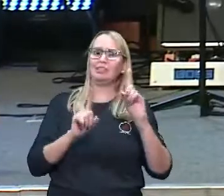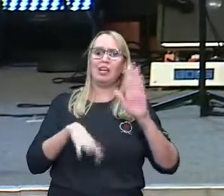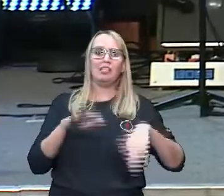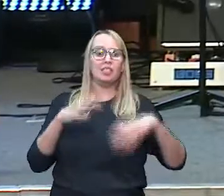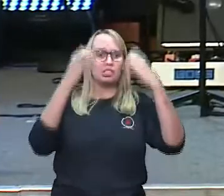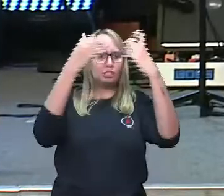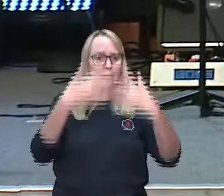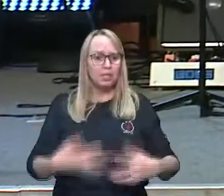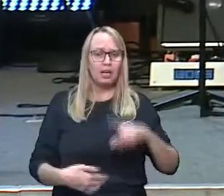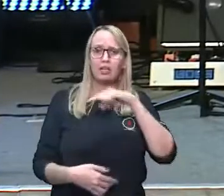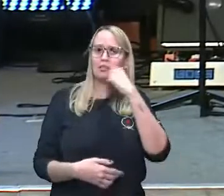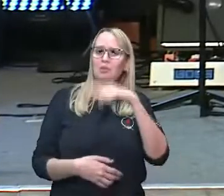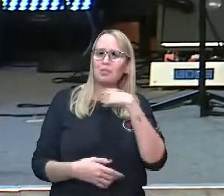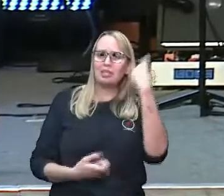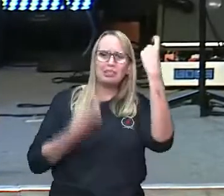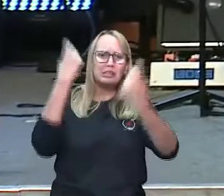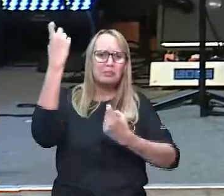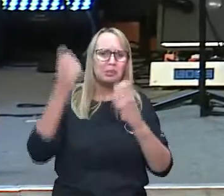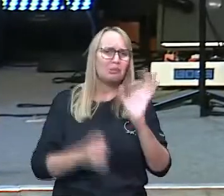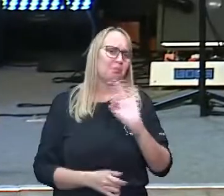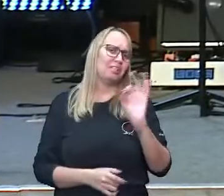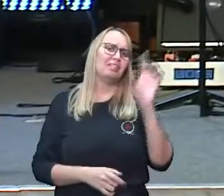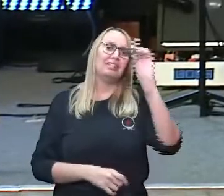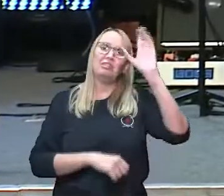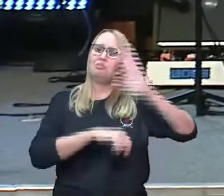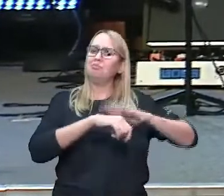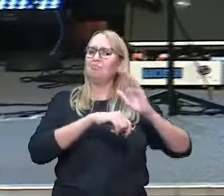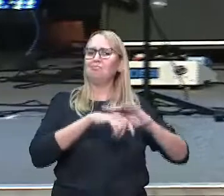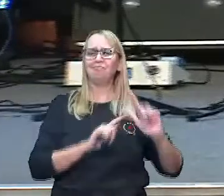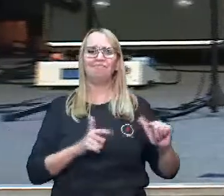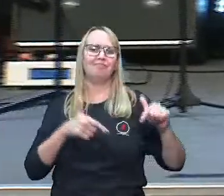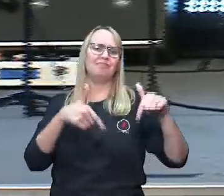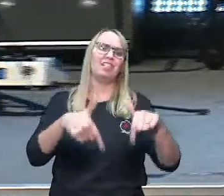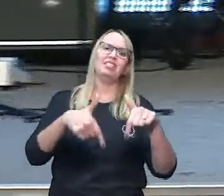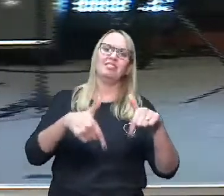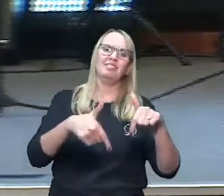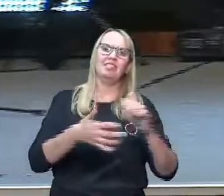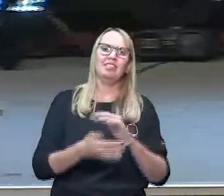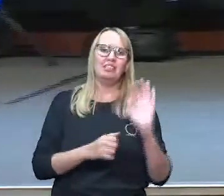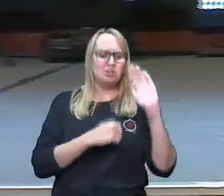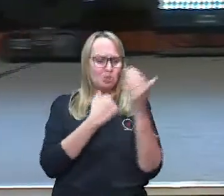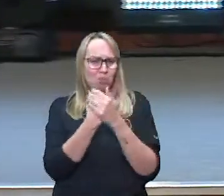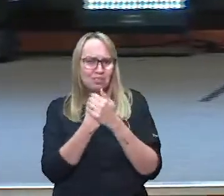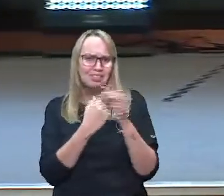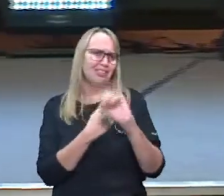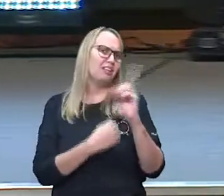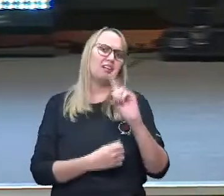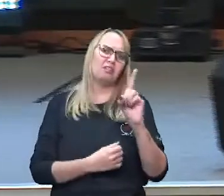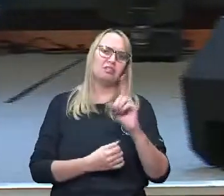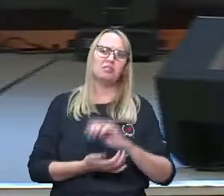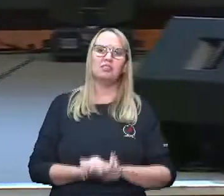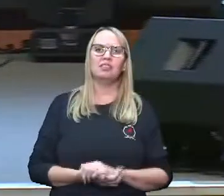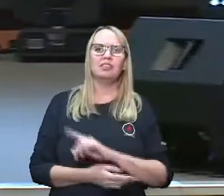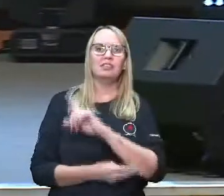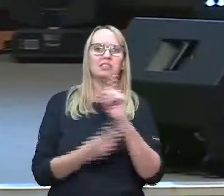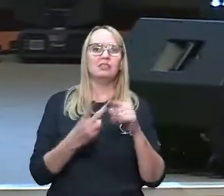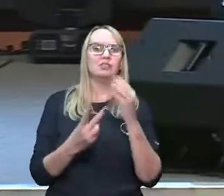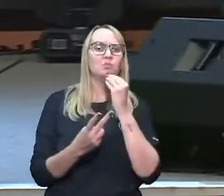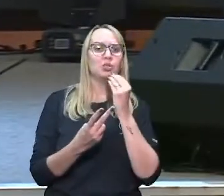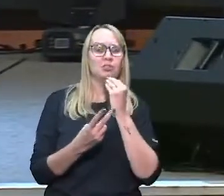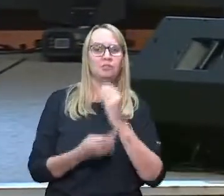explicar, não se preocupe, foi Deus que fez. Não tem que esconder. Segundo